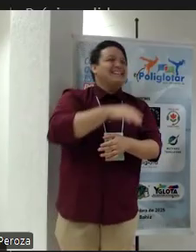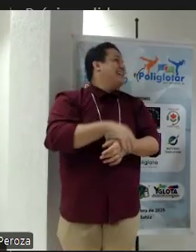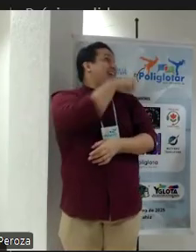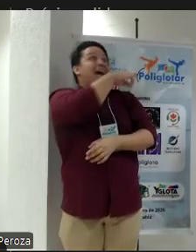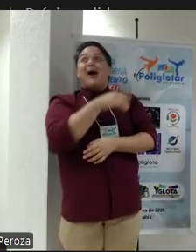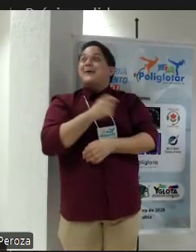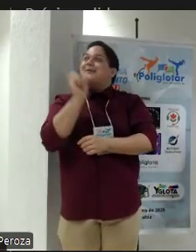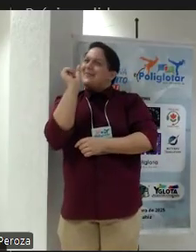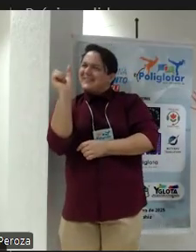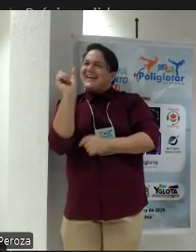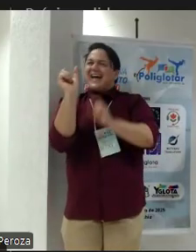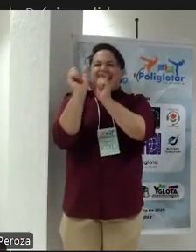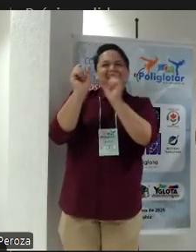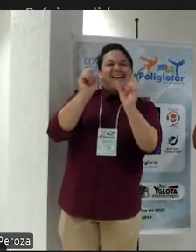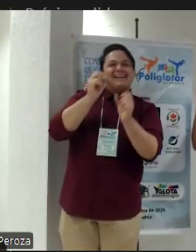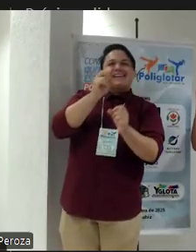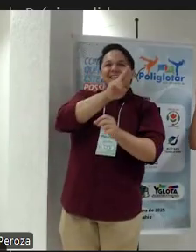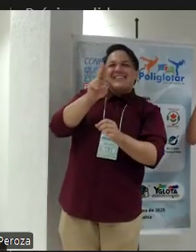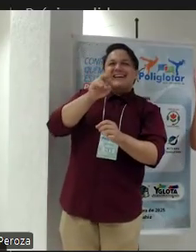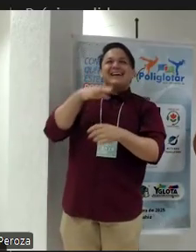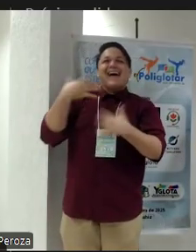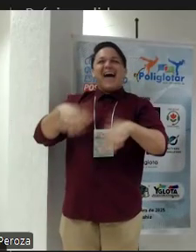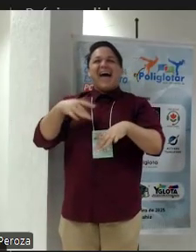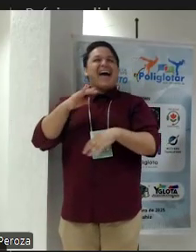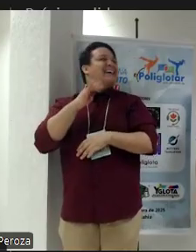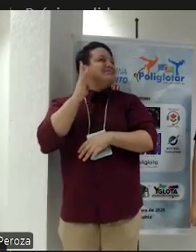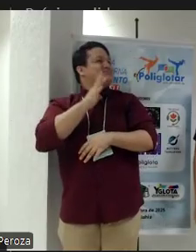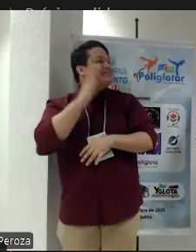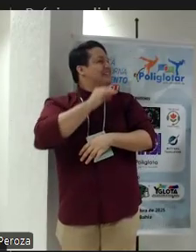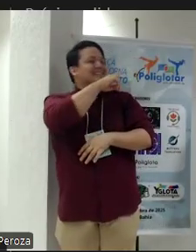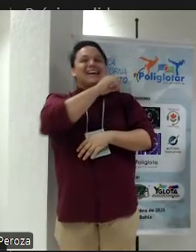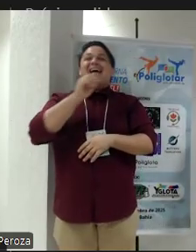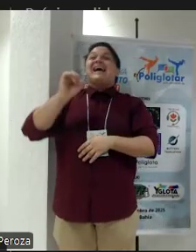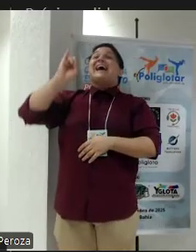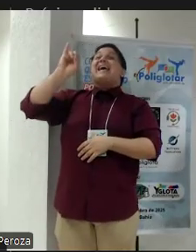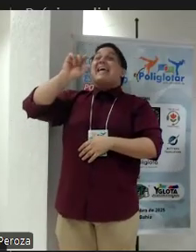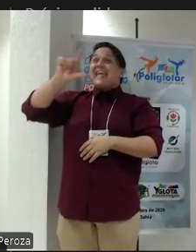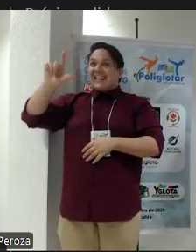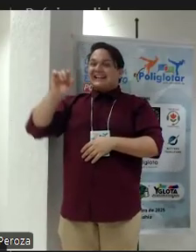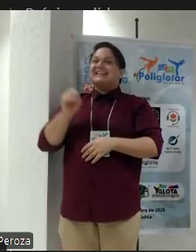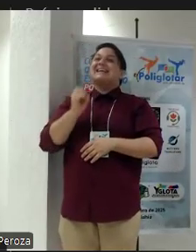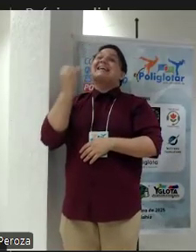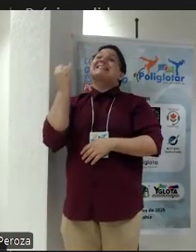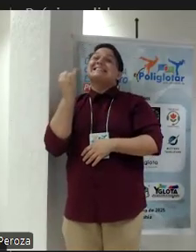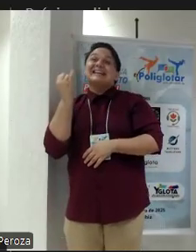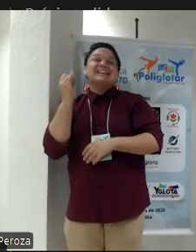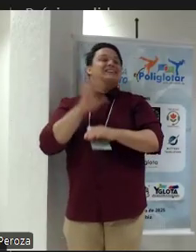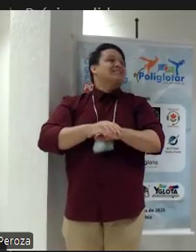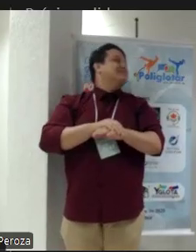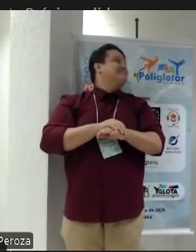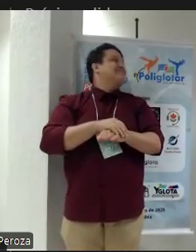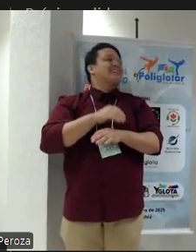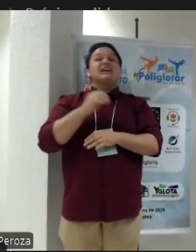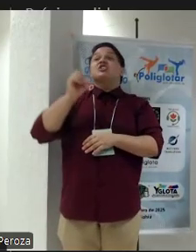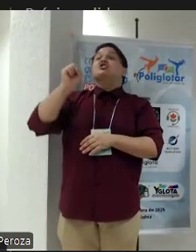muito interessante, porque a gente que é poliglota, a gente tem essa atenção nesses detalhes. O nome é em italiano, né? Il sordo. Então, a palavra